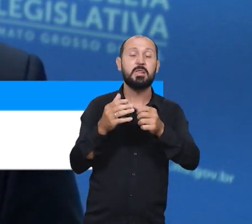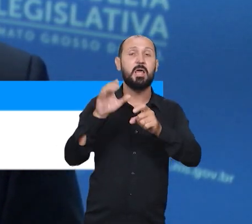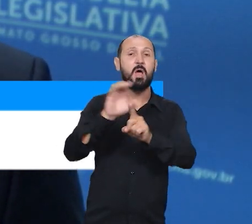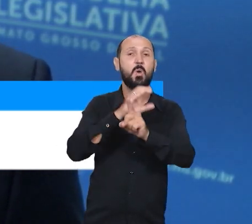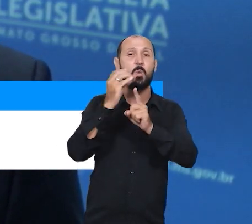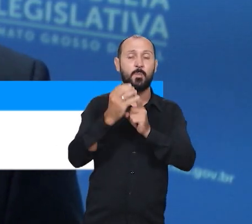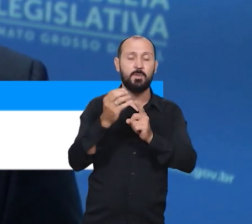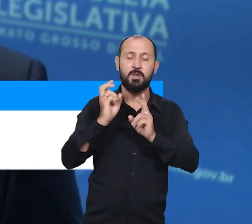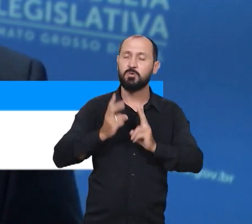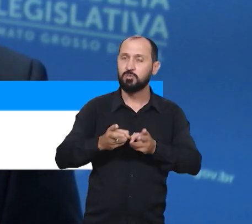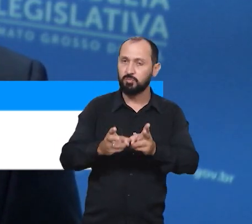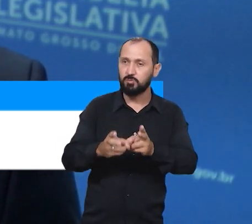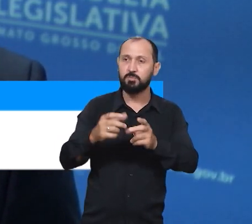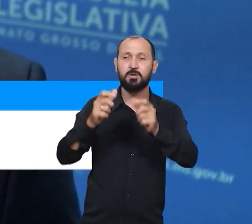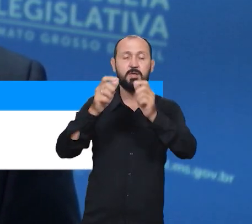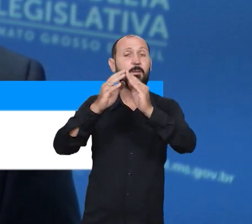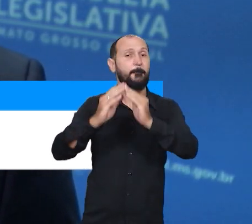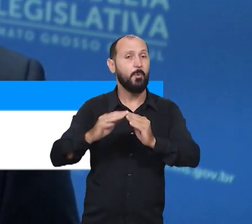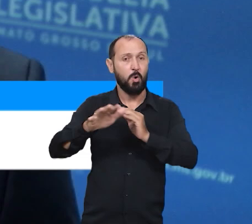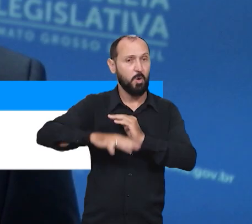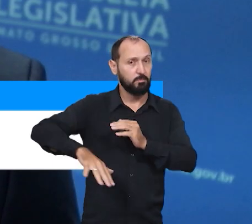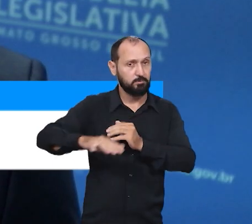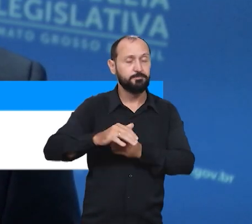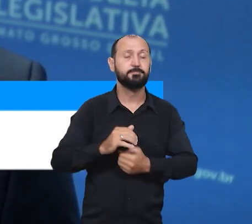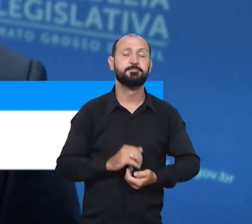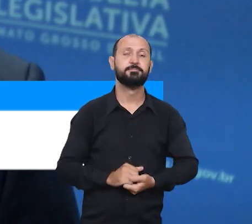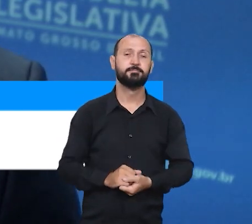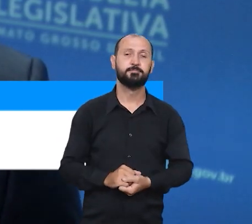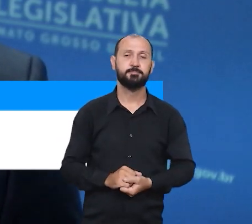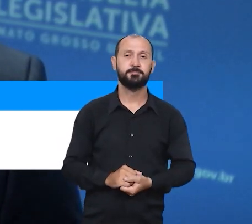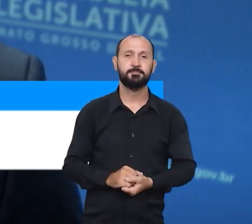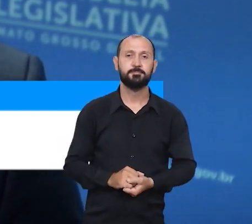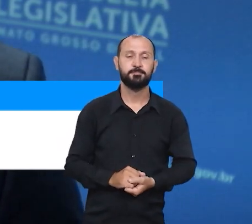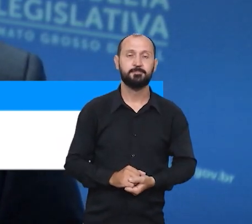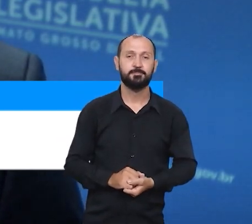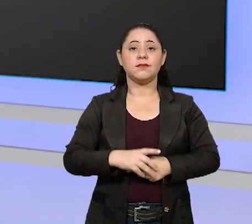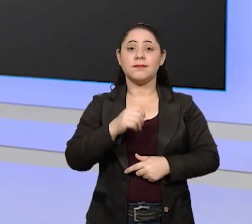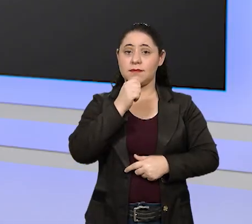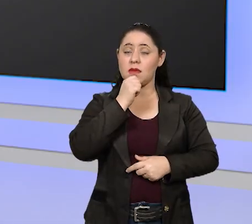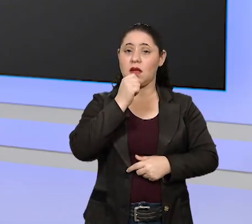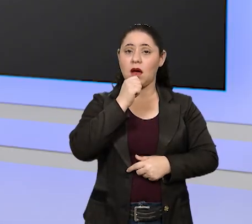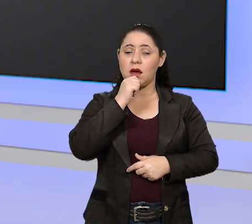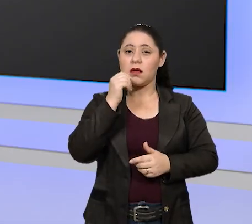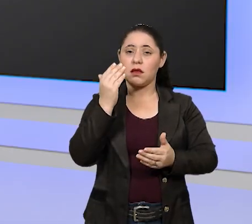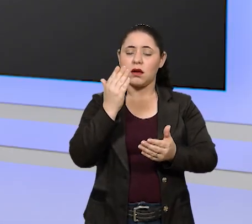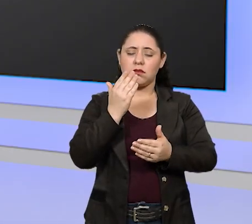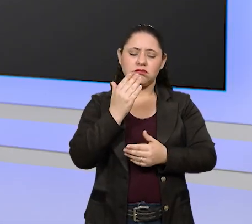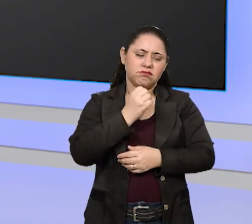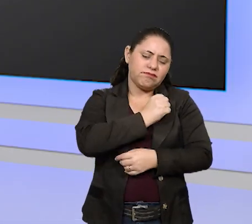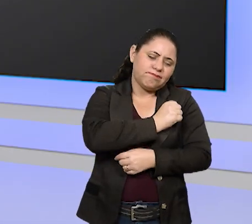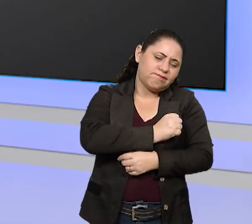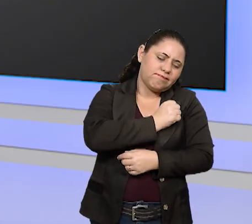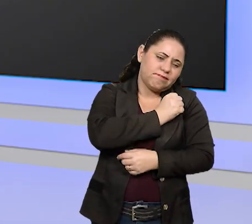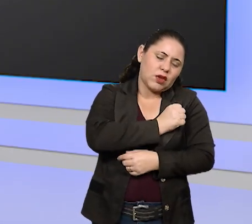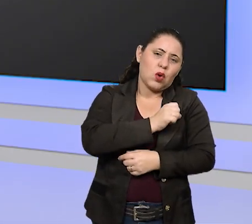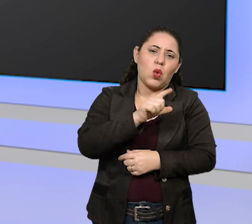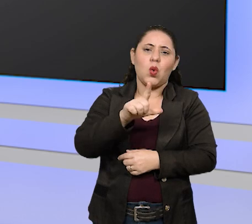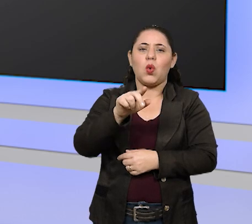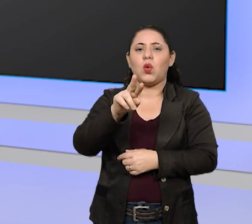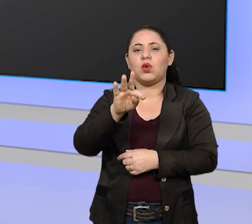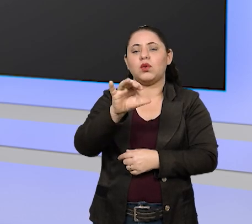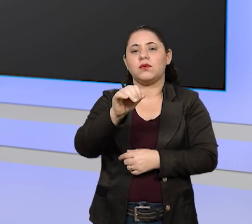aplicada às atividades de subsistência das comunidades tradicionais residentes na região. Ainda em processo de luto,